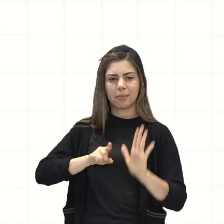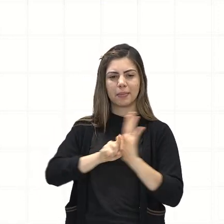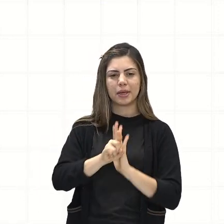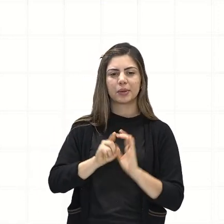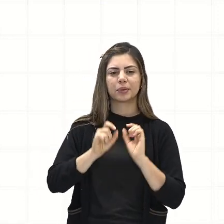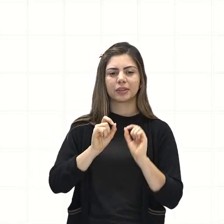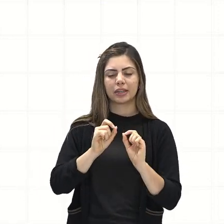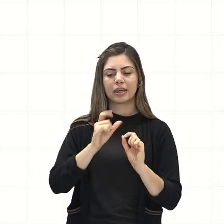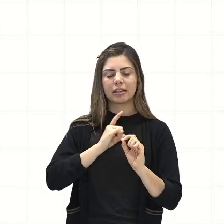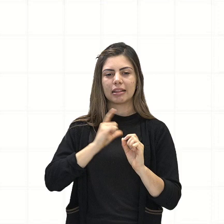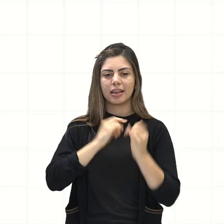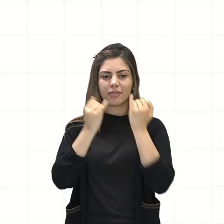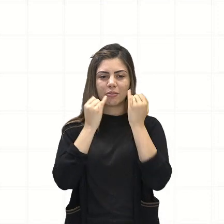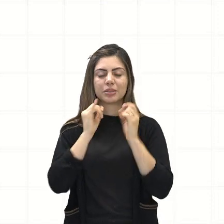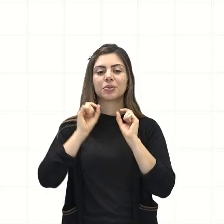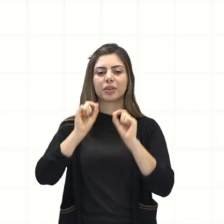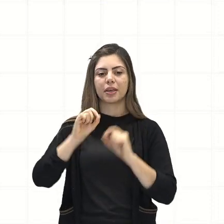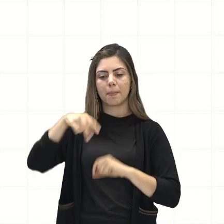π fosse